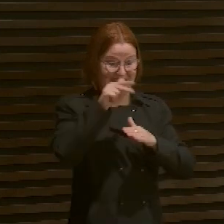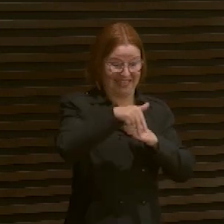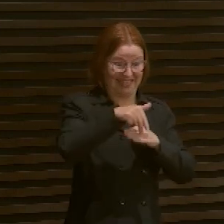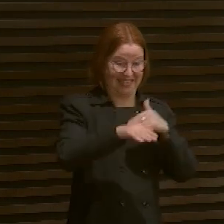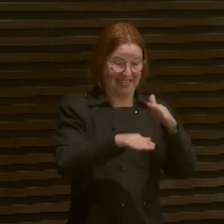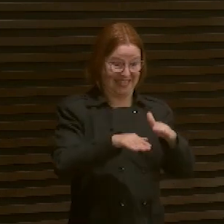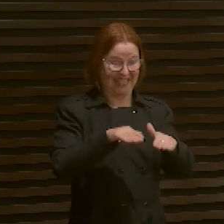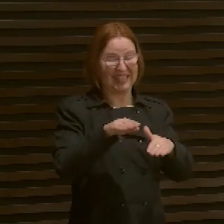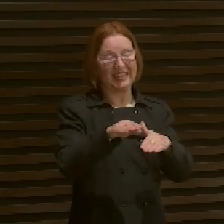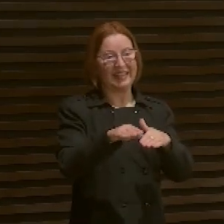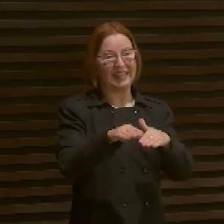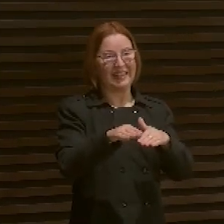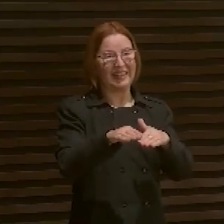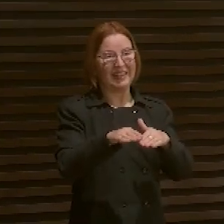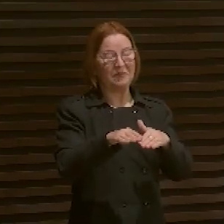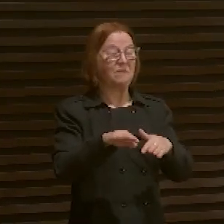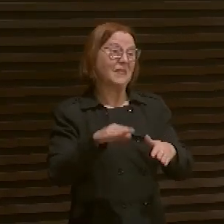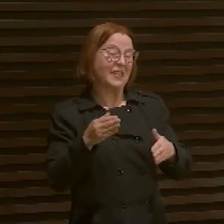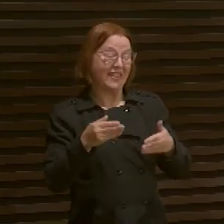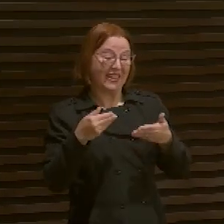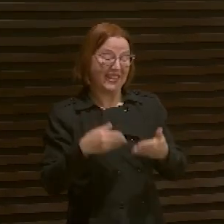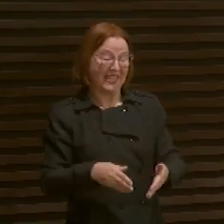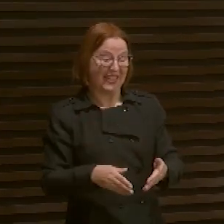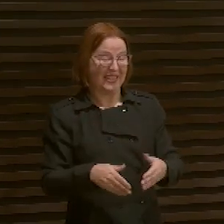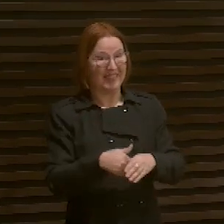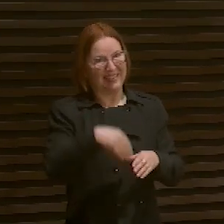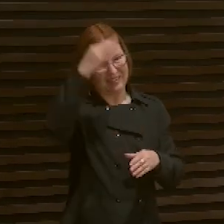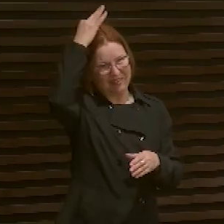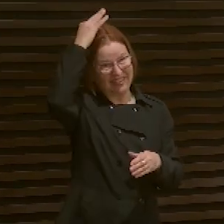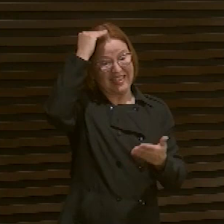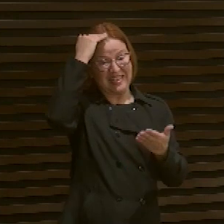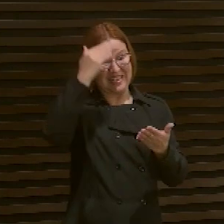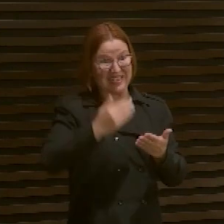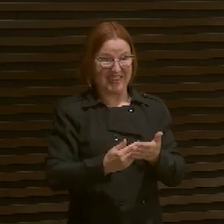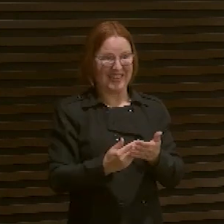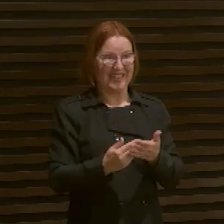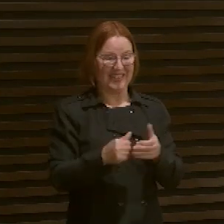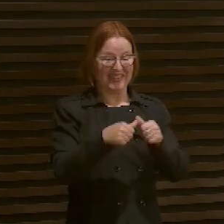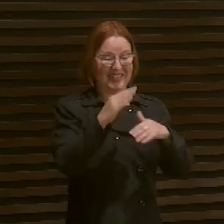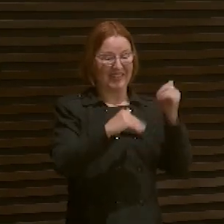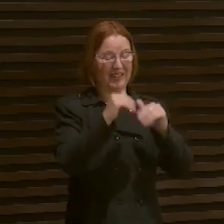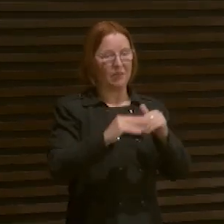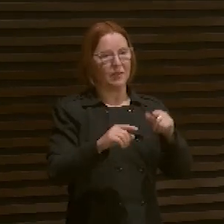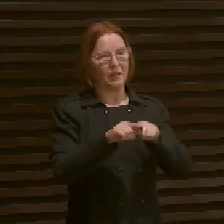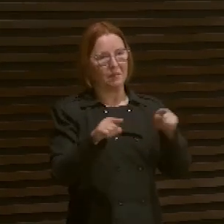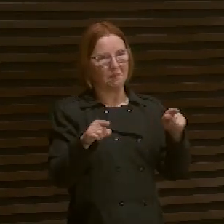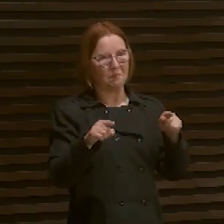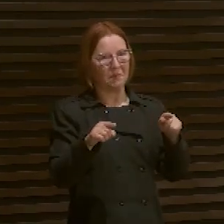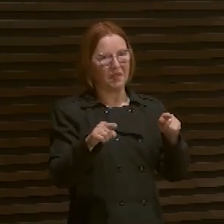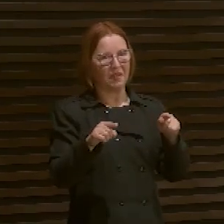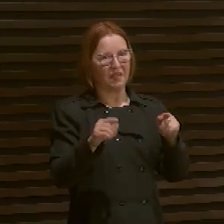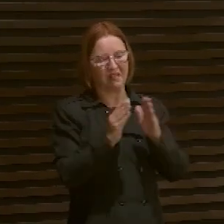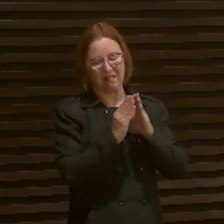e fomos nascidos de novo. Nós cremos nisso. Mas, ao longo da caminhada,